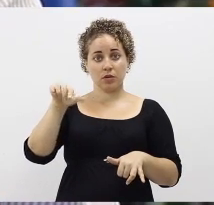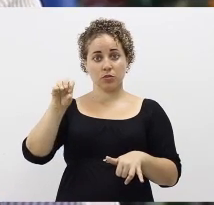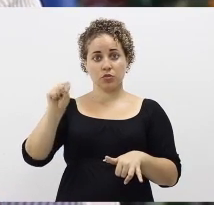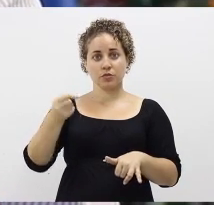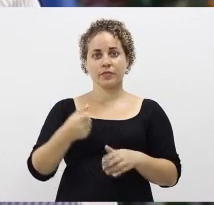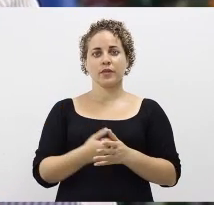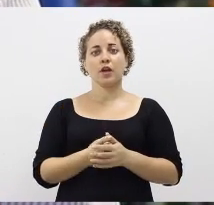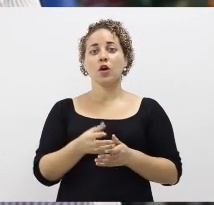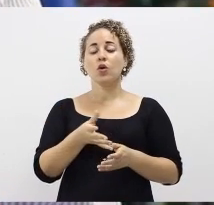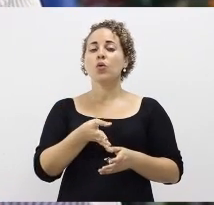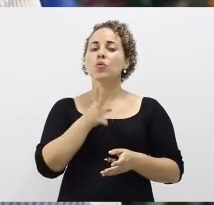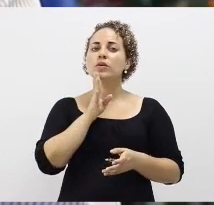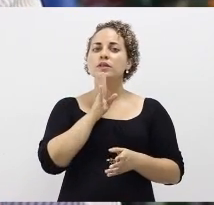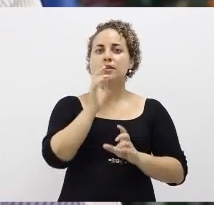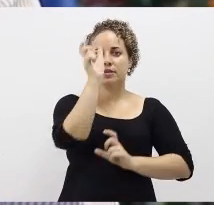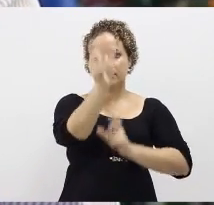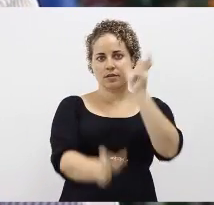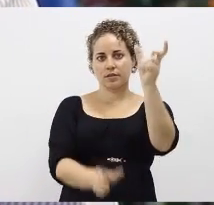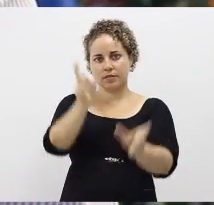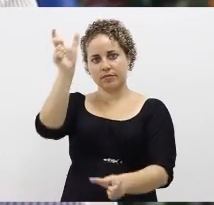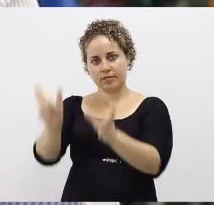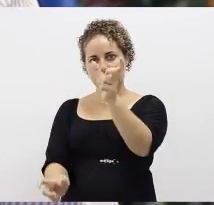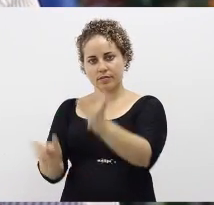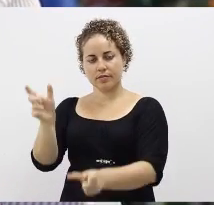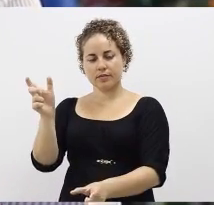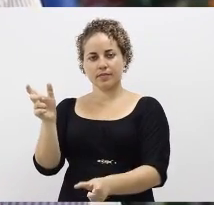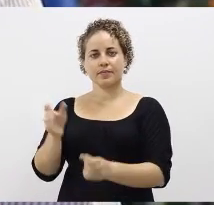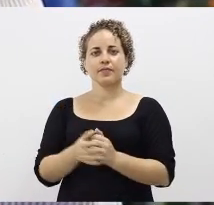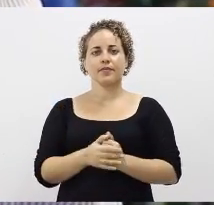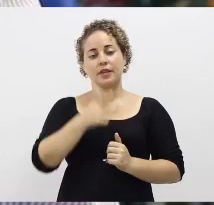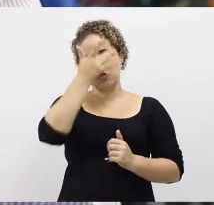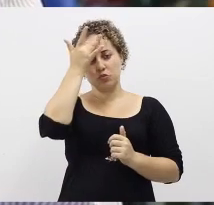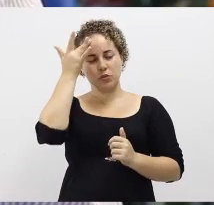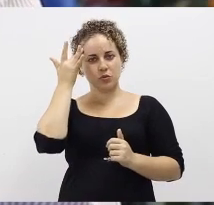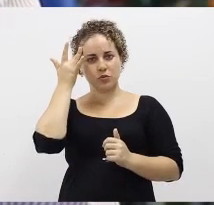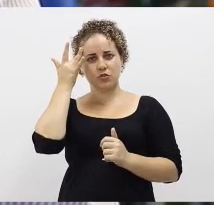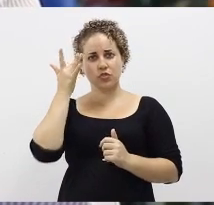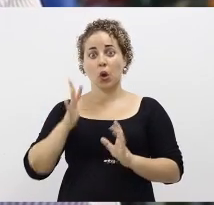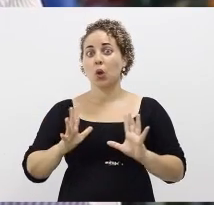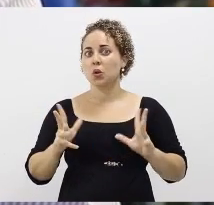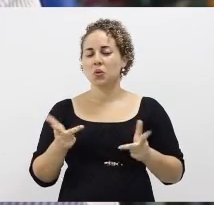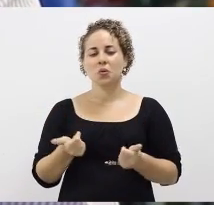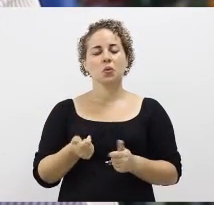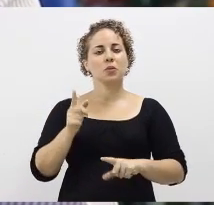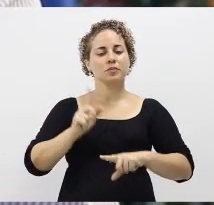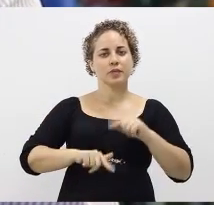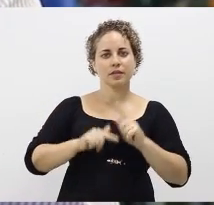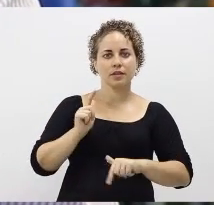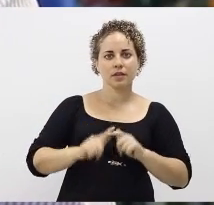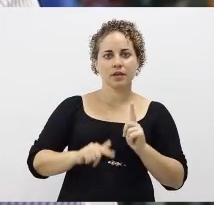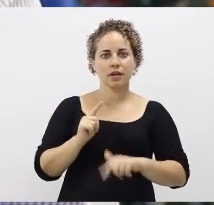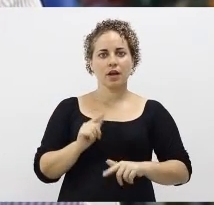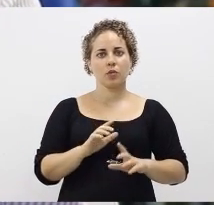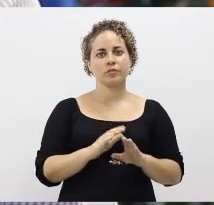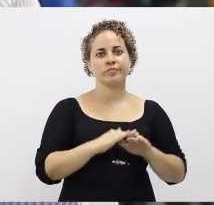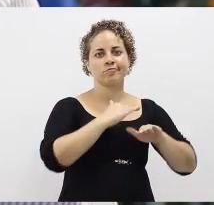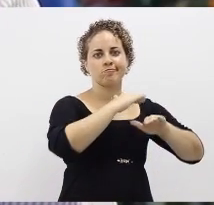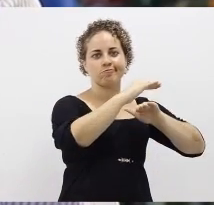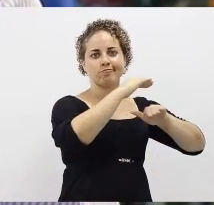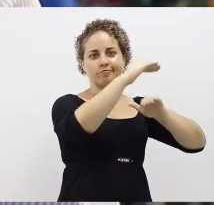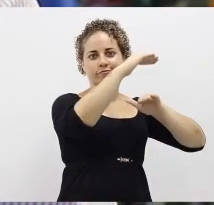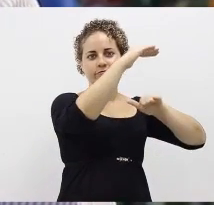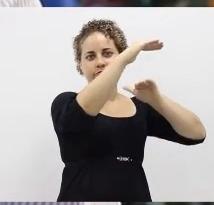seus consumidores e tudo o que eles pensam, todos os produtos que eles colocassem